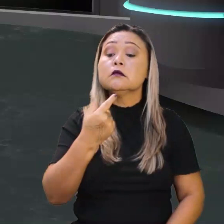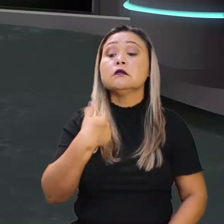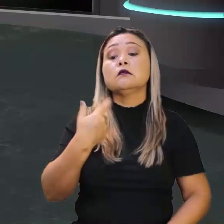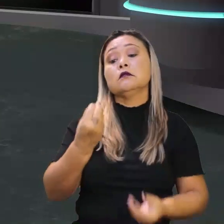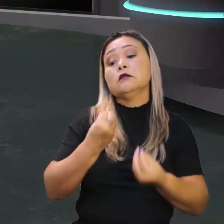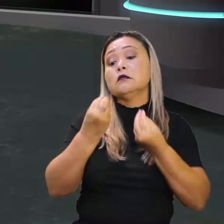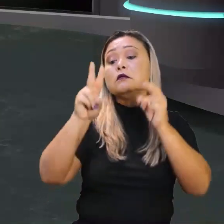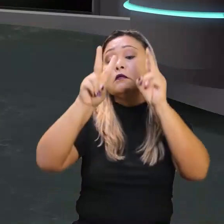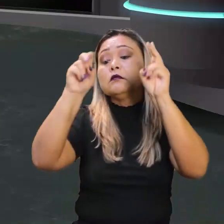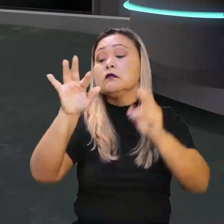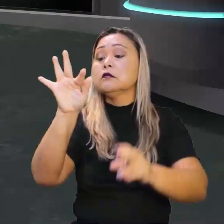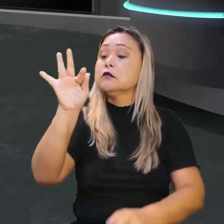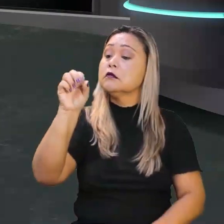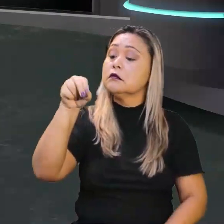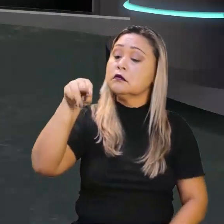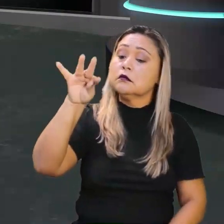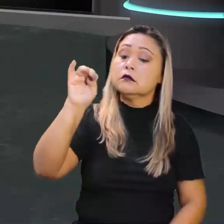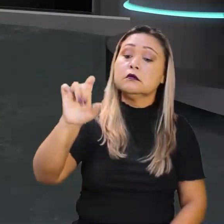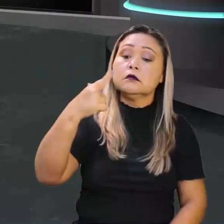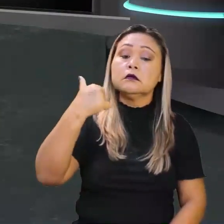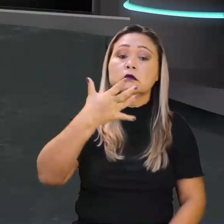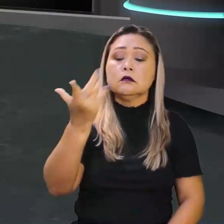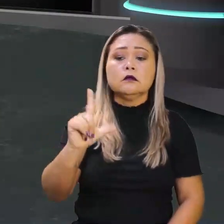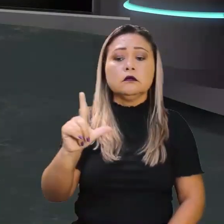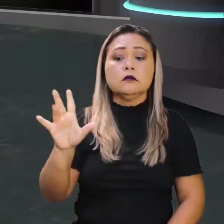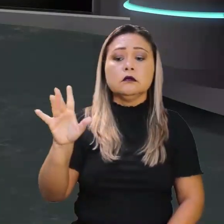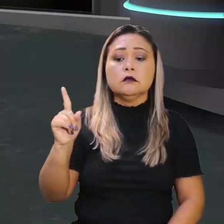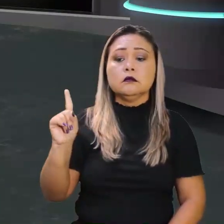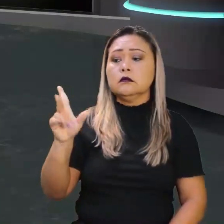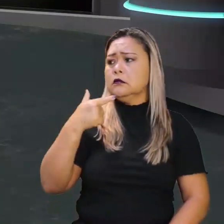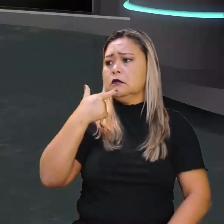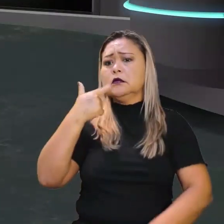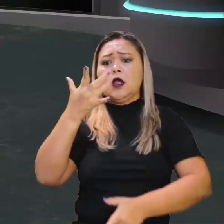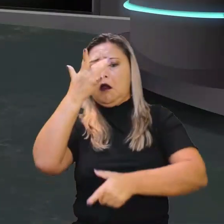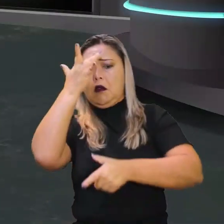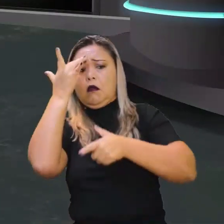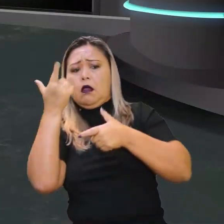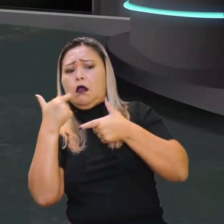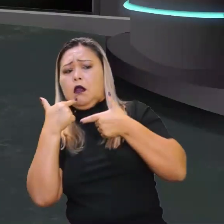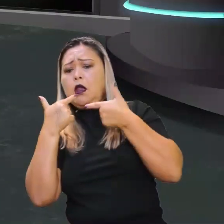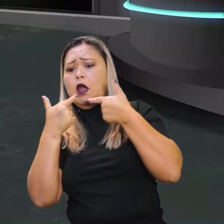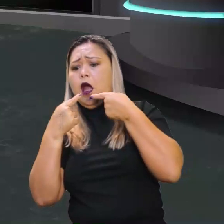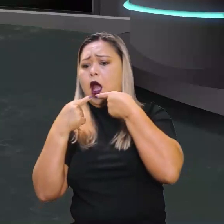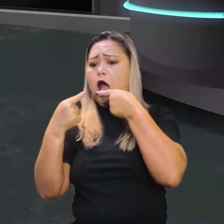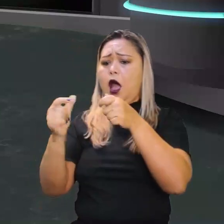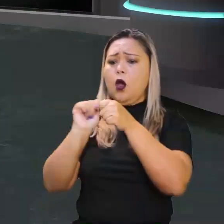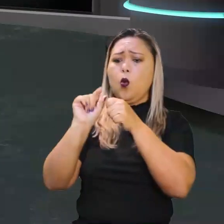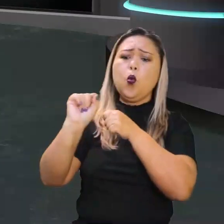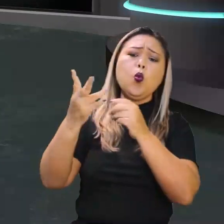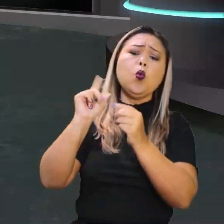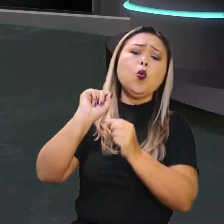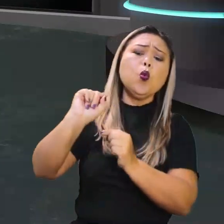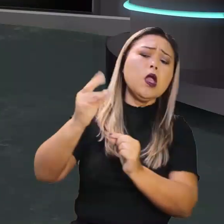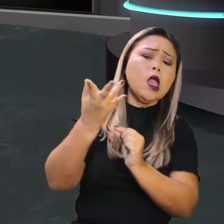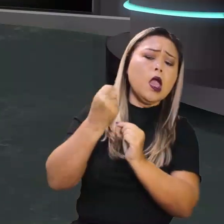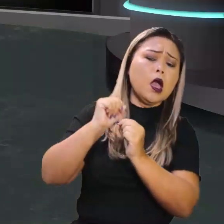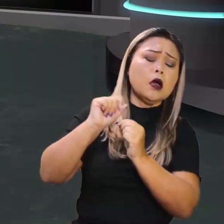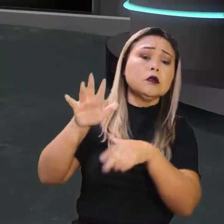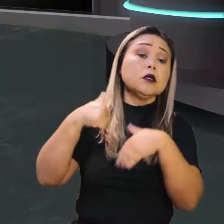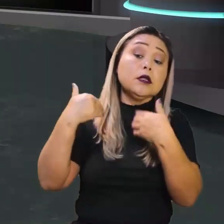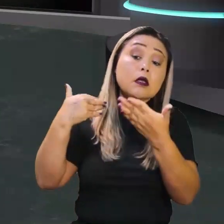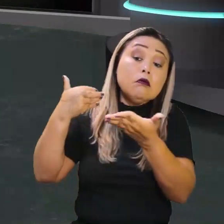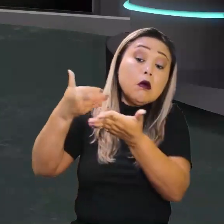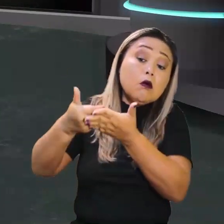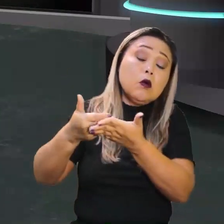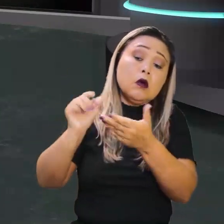à fonte. Então, ele moveu aí muitas críticas em relação sobre o que é arte, né? Porque, até